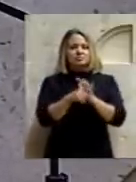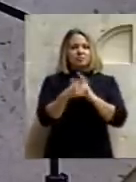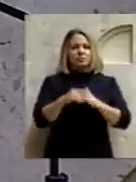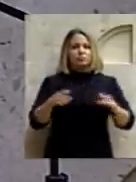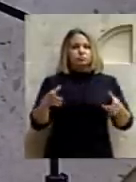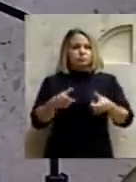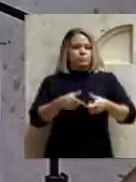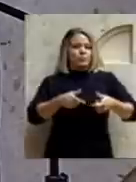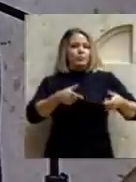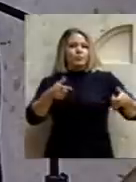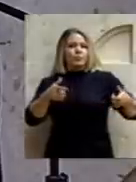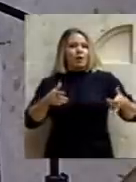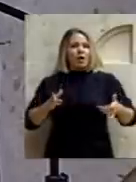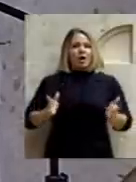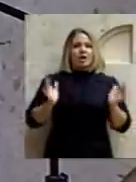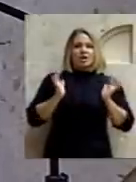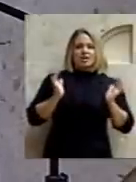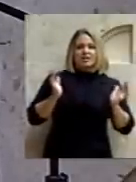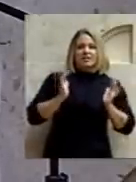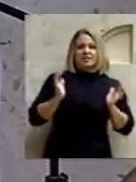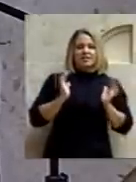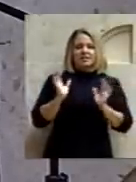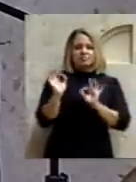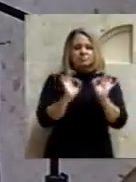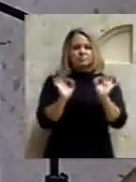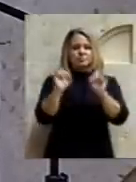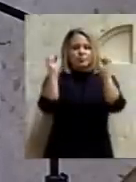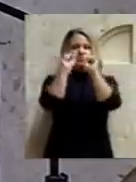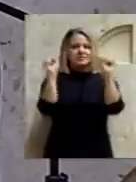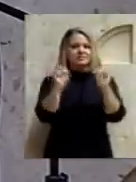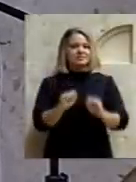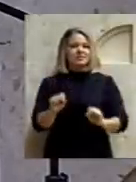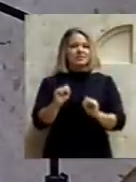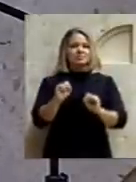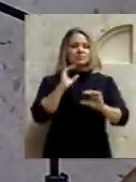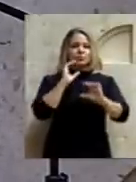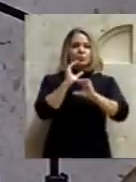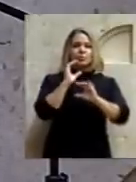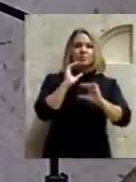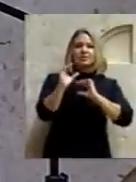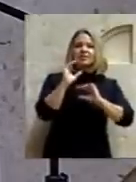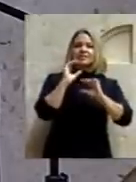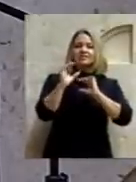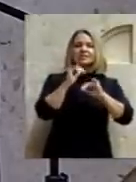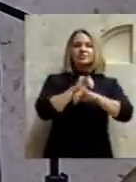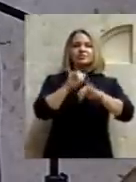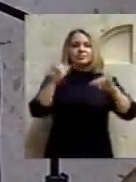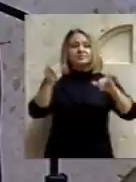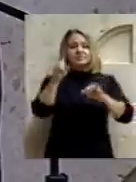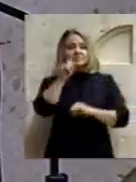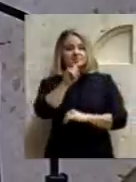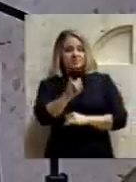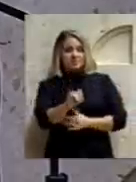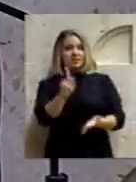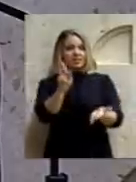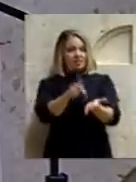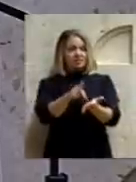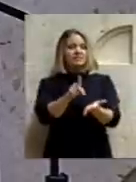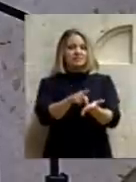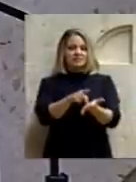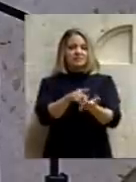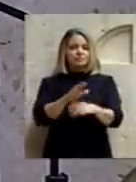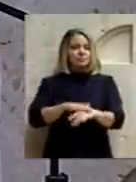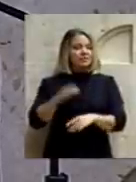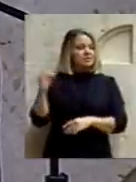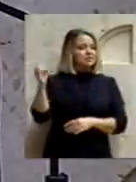suntuosas, os sofisticados sistemas de comunicação e informação, se naquilo que é